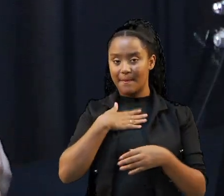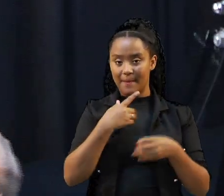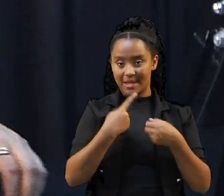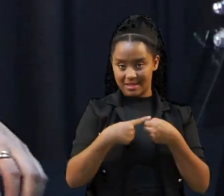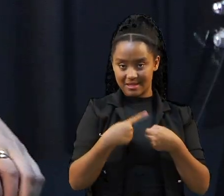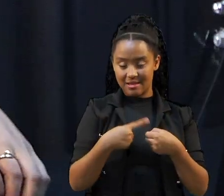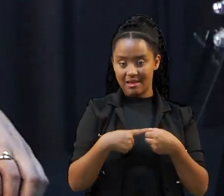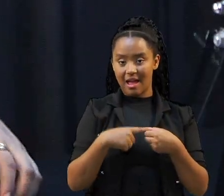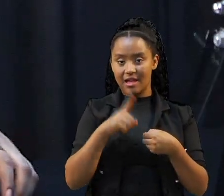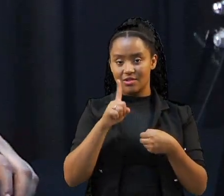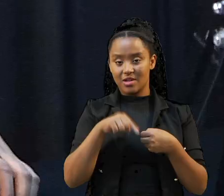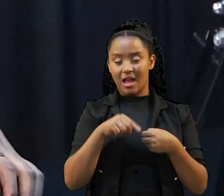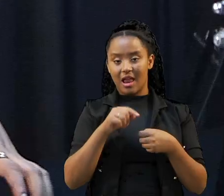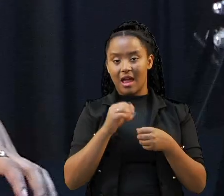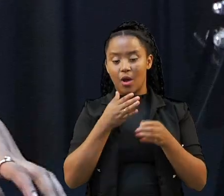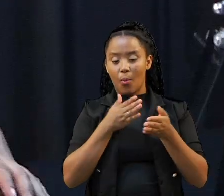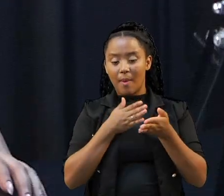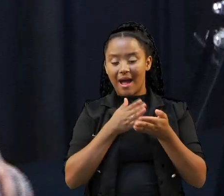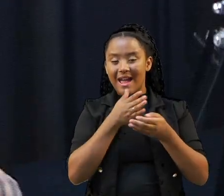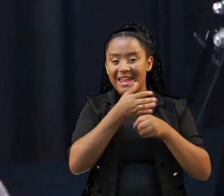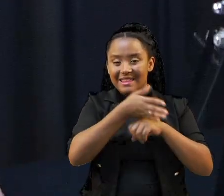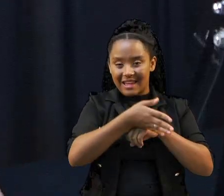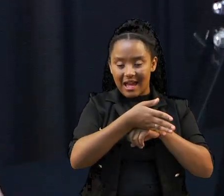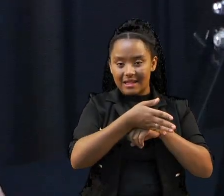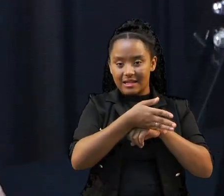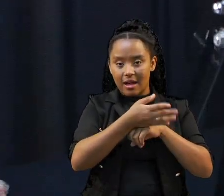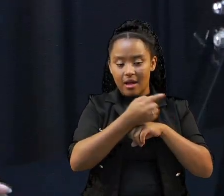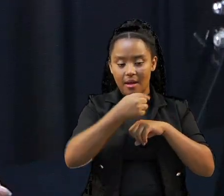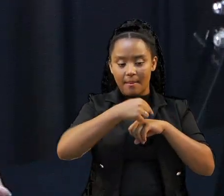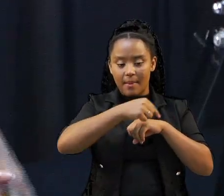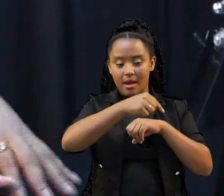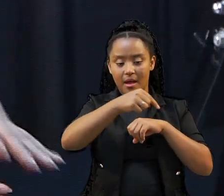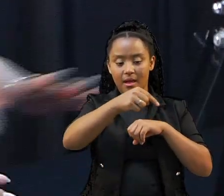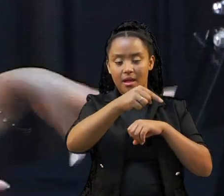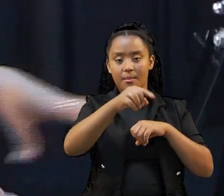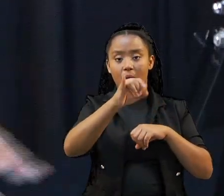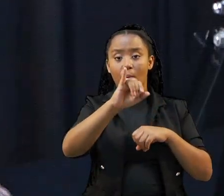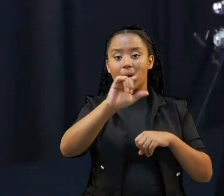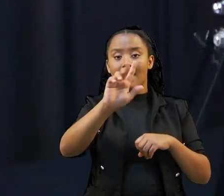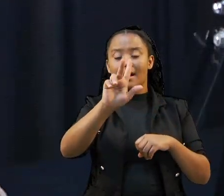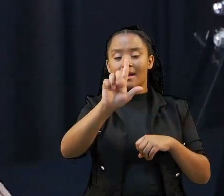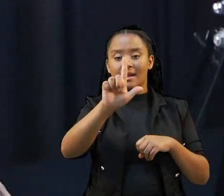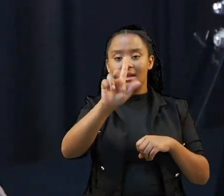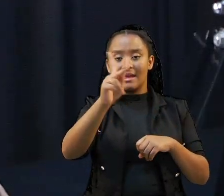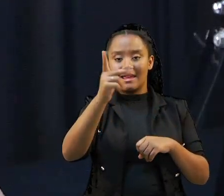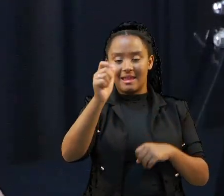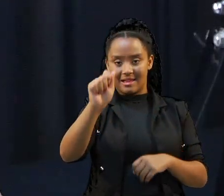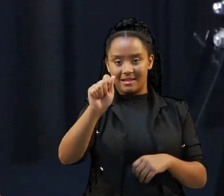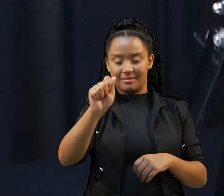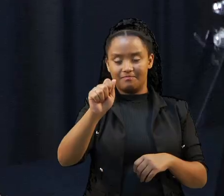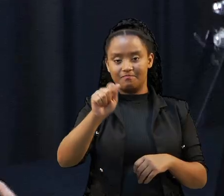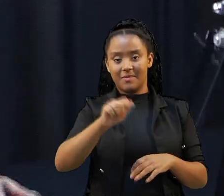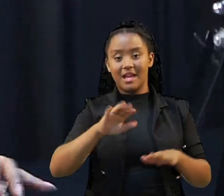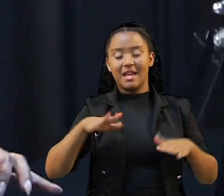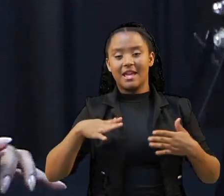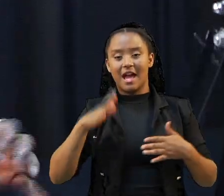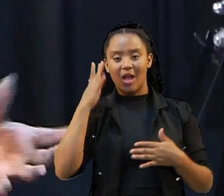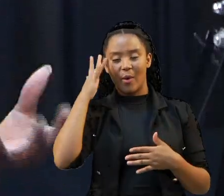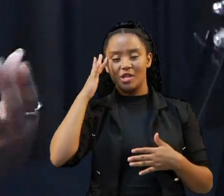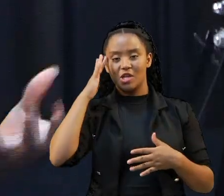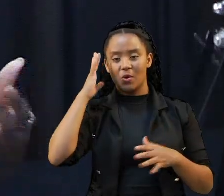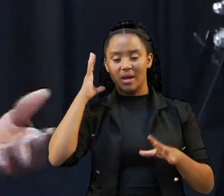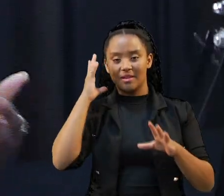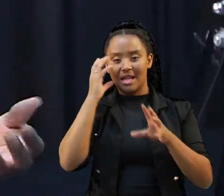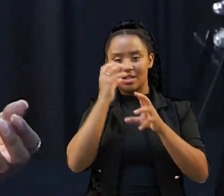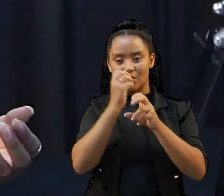ela é uma ponte, uma entrada para uma ilha, que é entre Belém e essa ilha, né? Ilha de Mosqueiro. E aí eu acho que quando eles